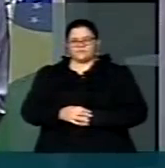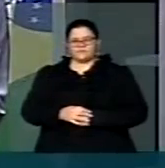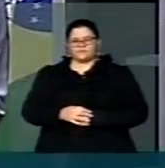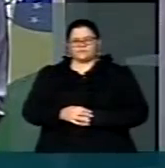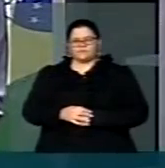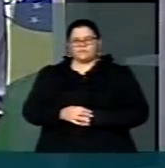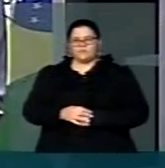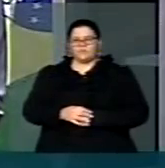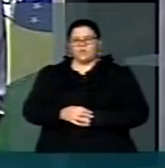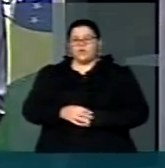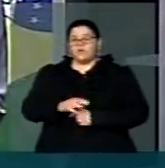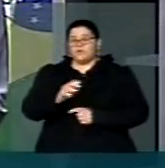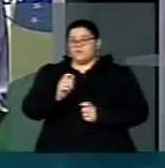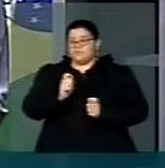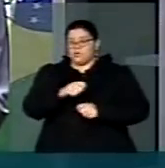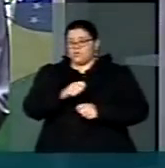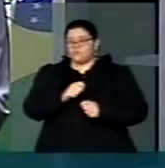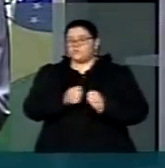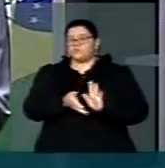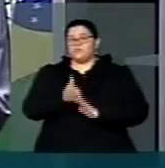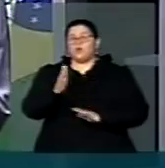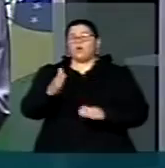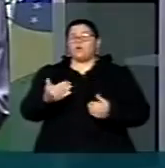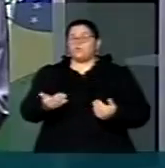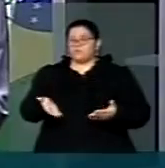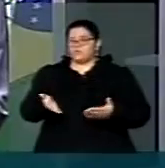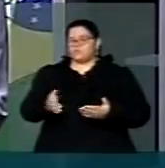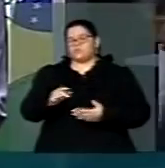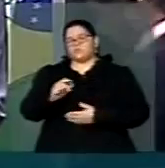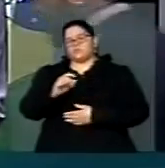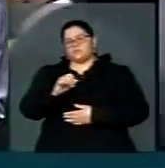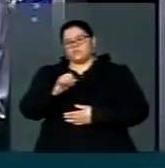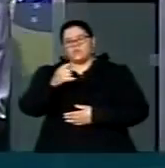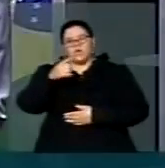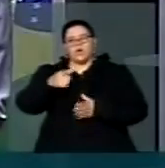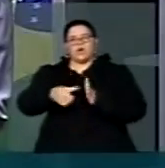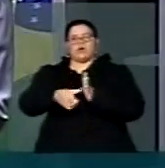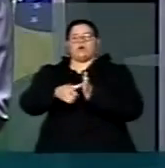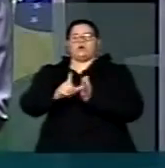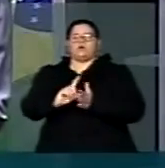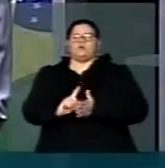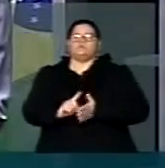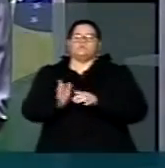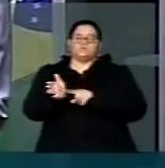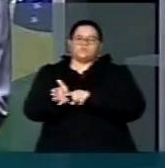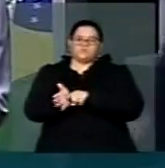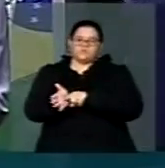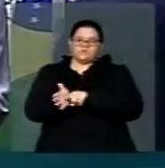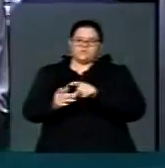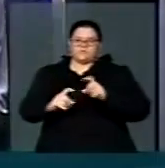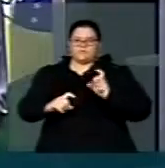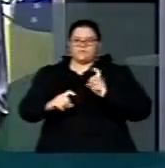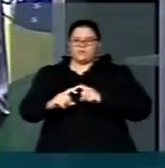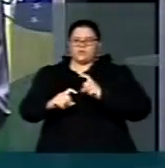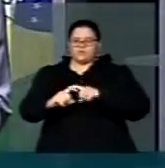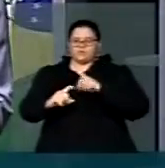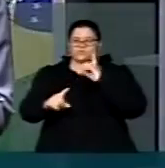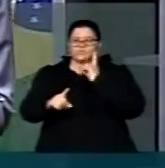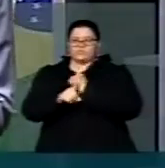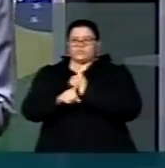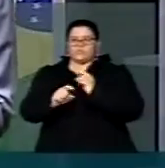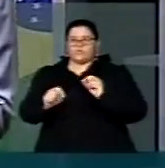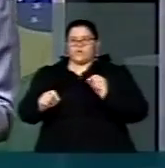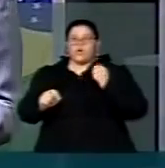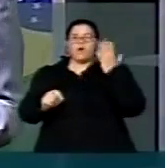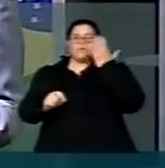desinternação será sempre condicional, devendo ser estabelecida a situação anterior, se mediante perícia médica for constatado o